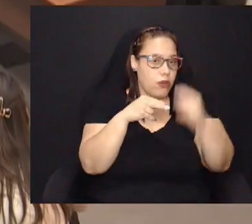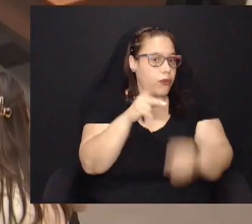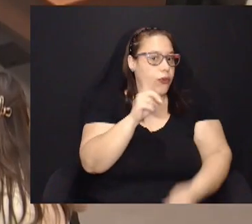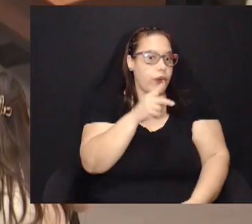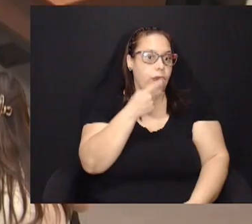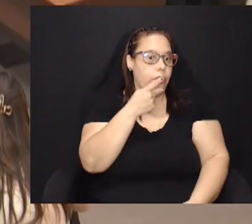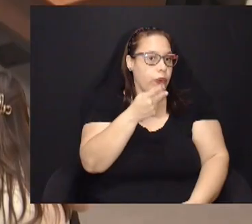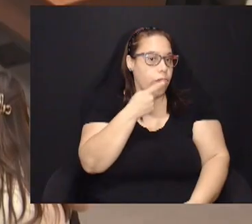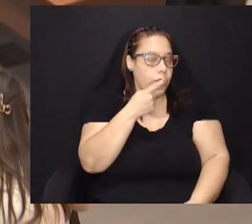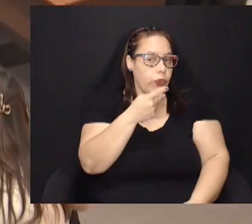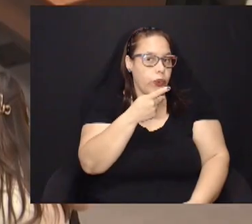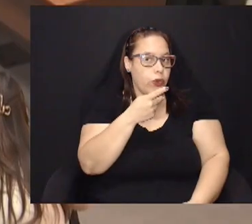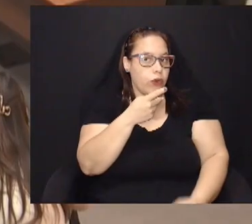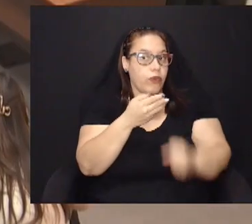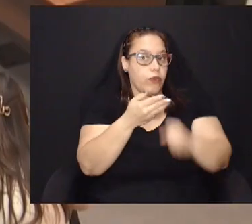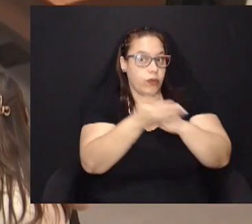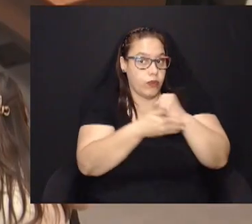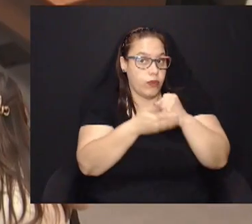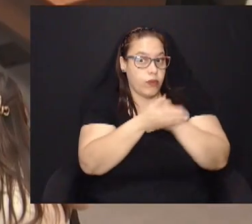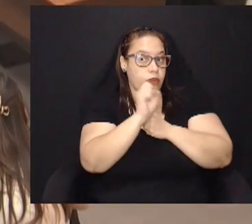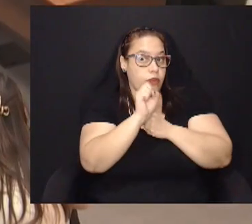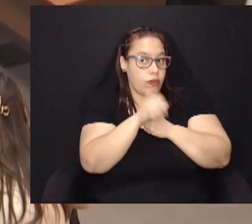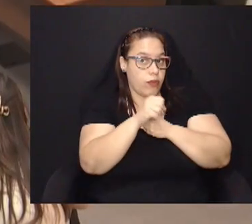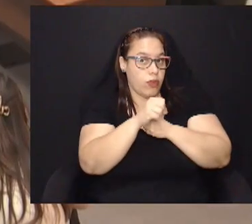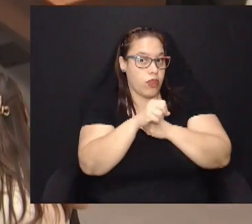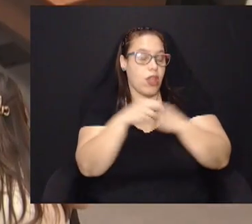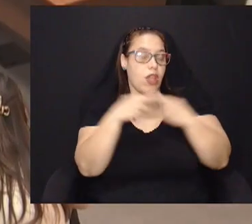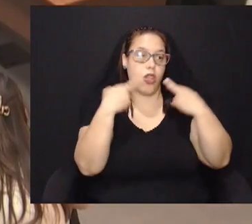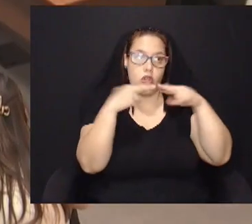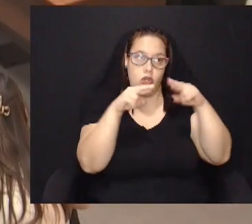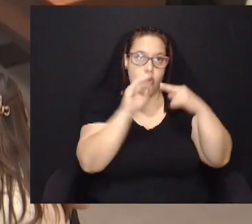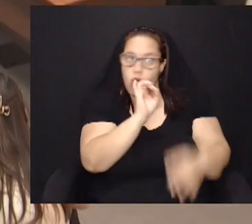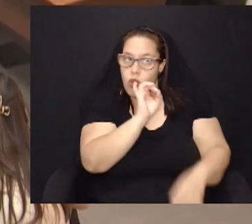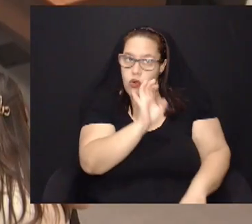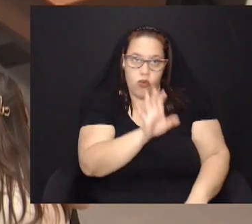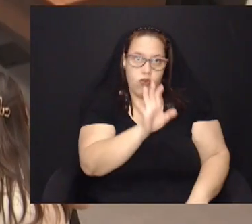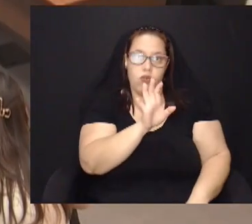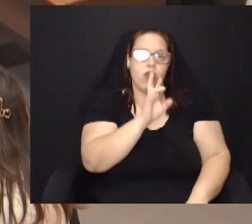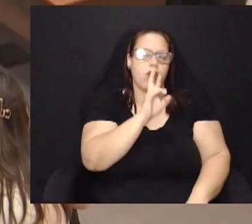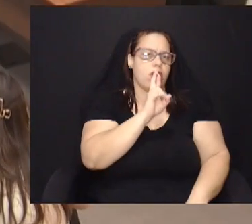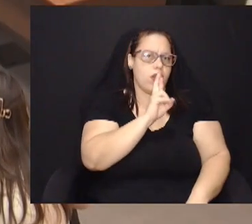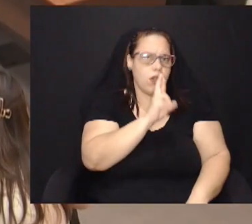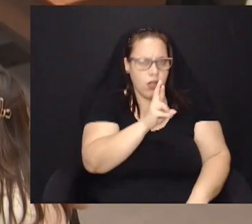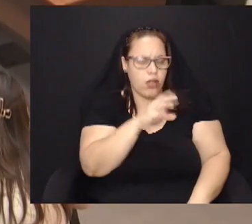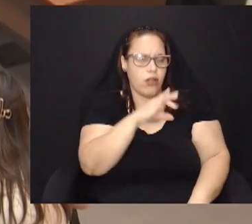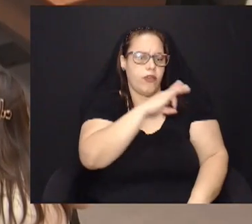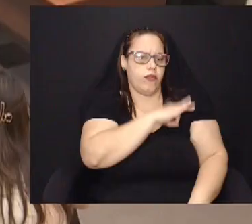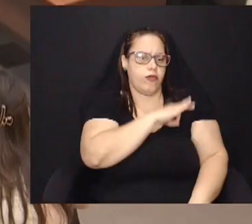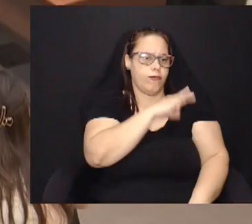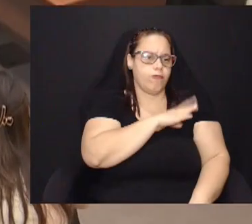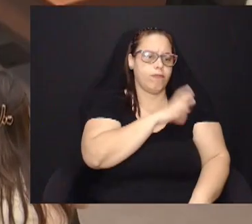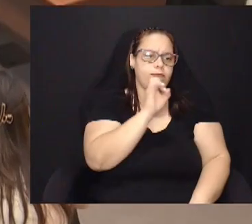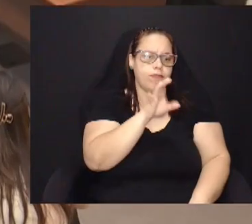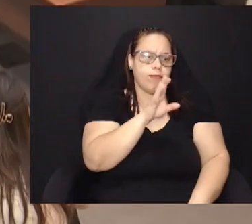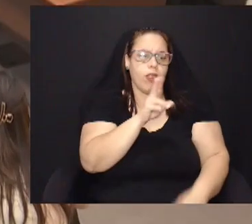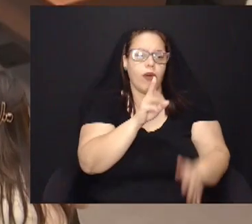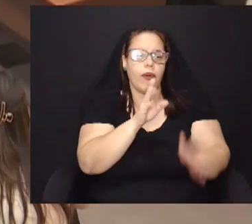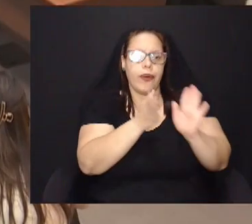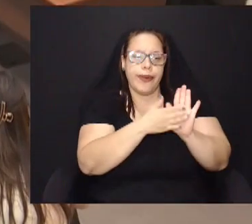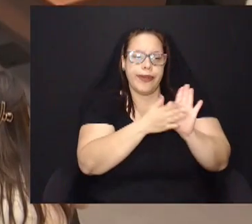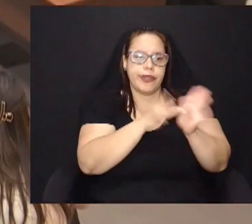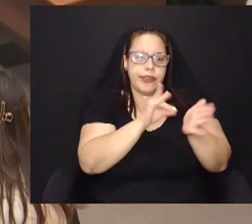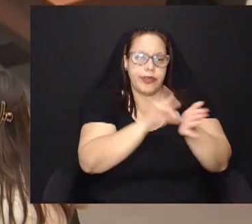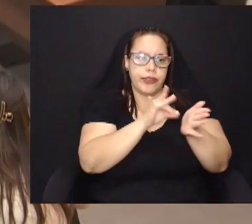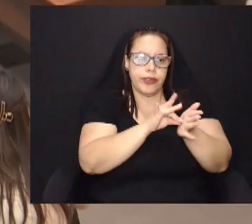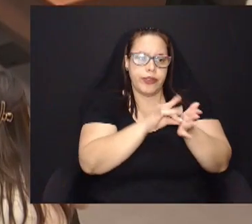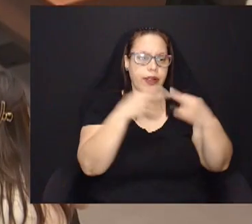reclamações fundamentadas, e sim simplesmente reclamações. Então, essa resposta da guarda só vai ter validade se for aquela